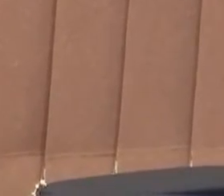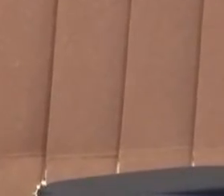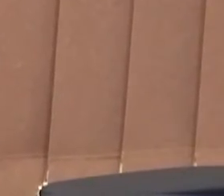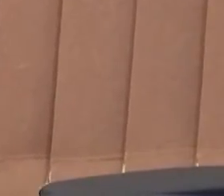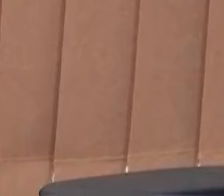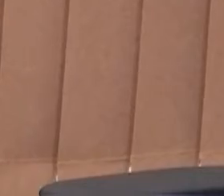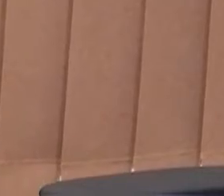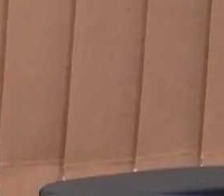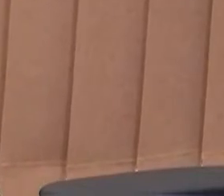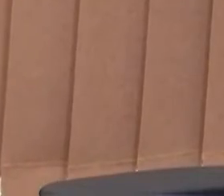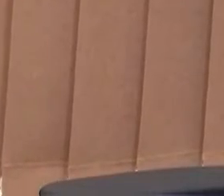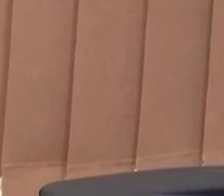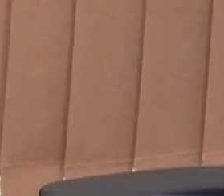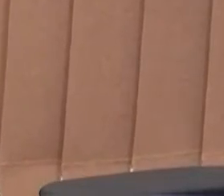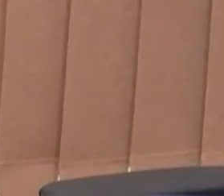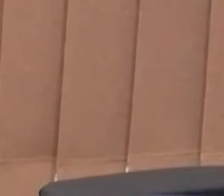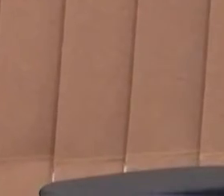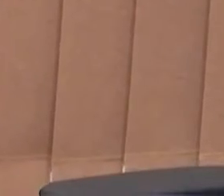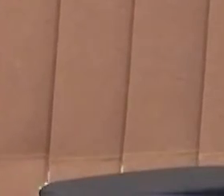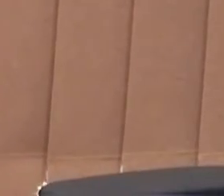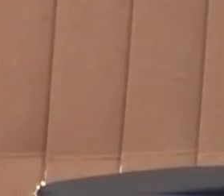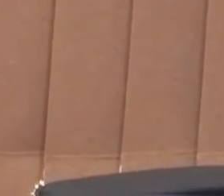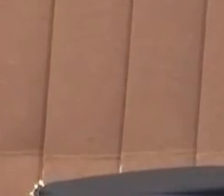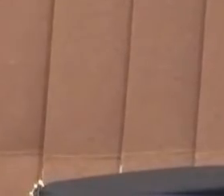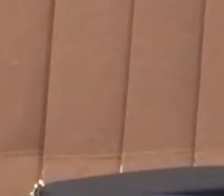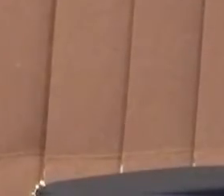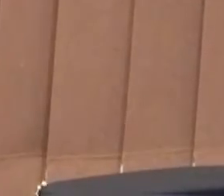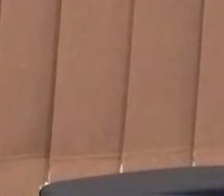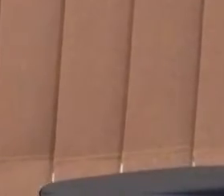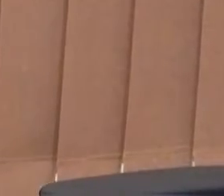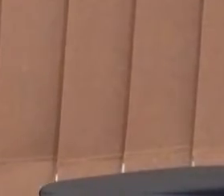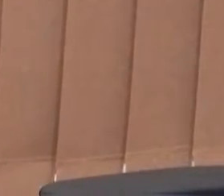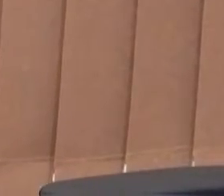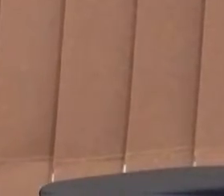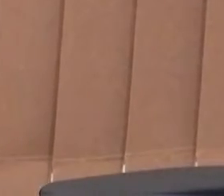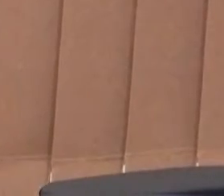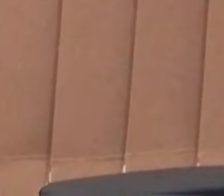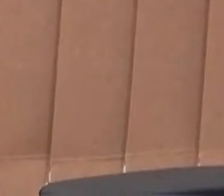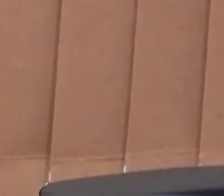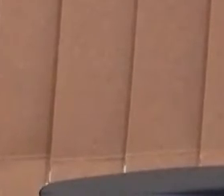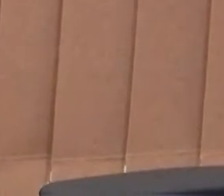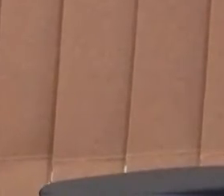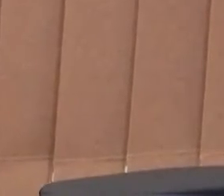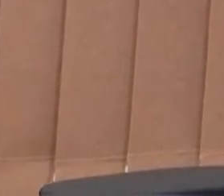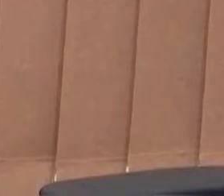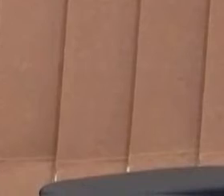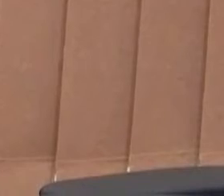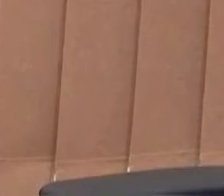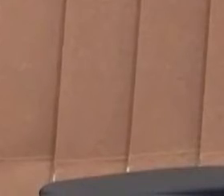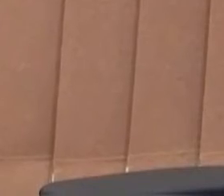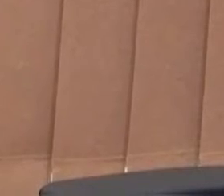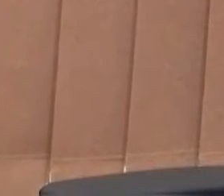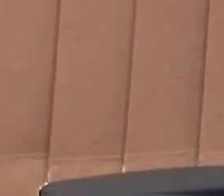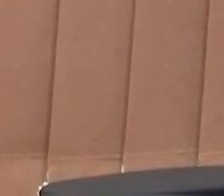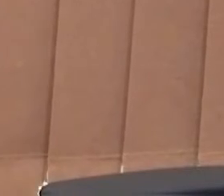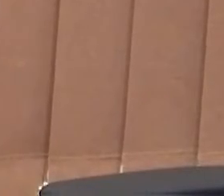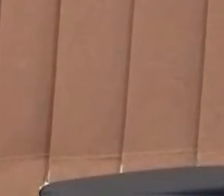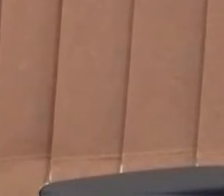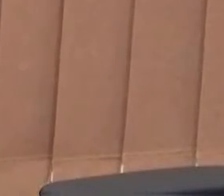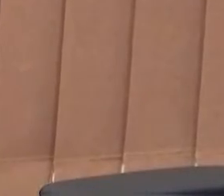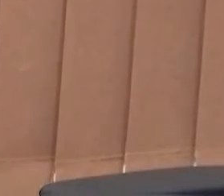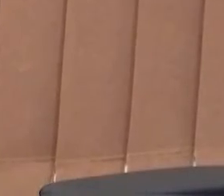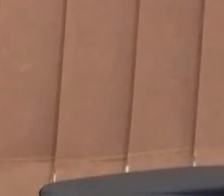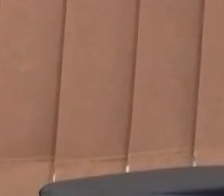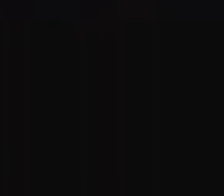235.442, de autoria do prefeito municipal, que instituiu o Dia da Cultura Coreana no município de Campinas. Eu sigo o parecer